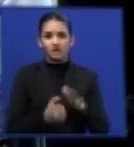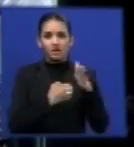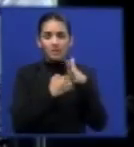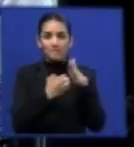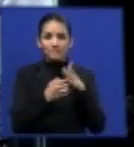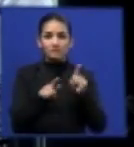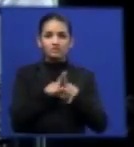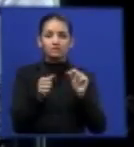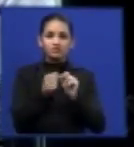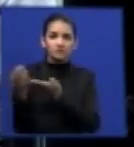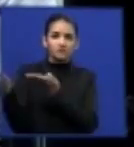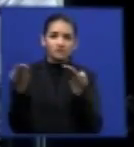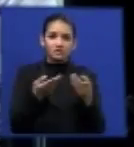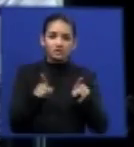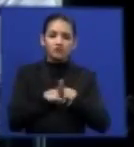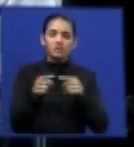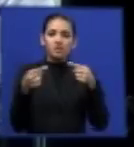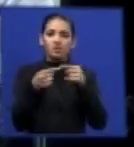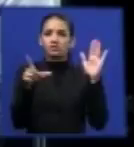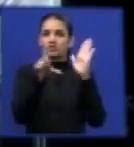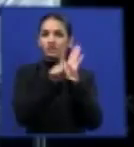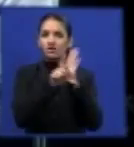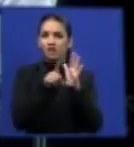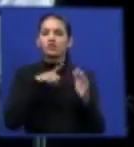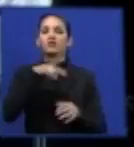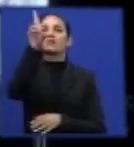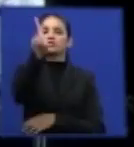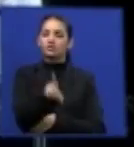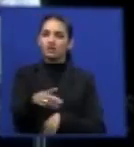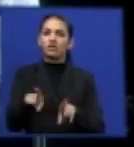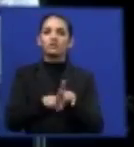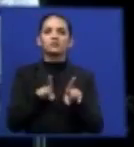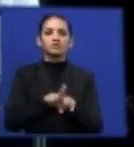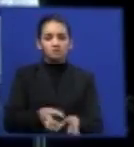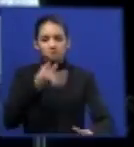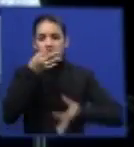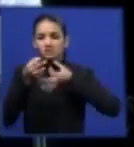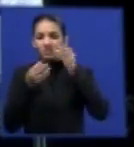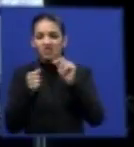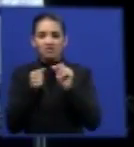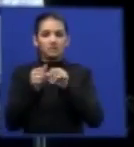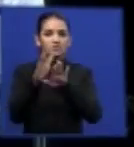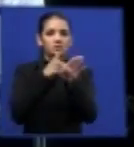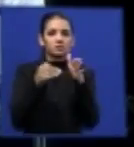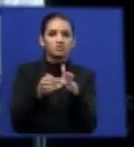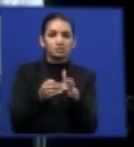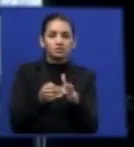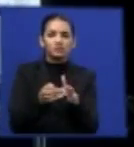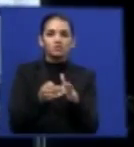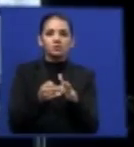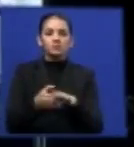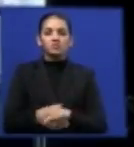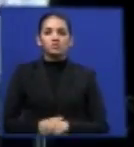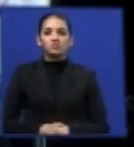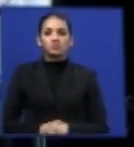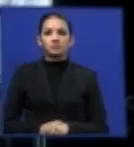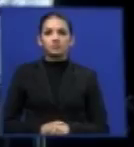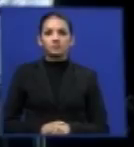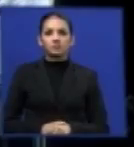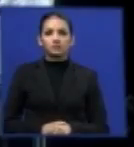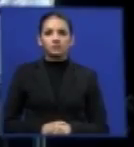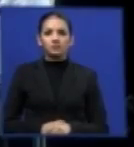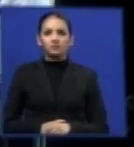legalidade jurídica todo o direito de interpor todos os recursos né É claro mas